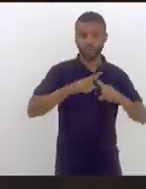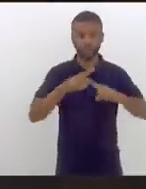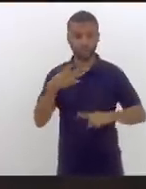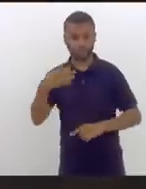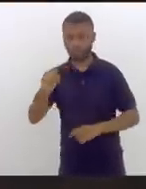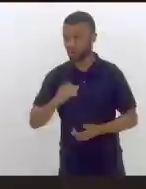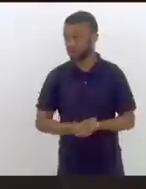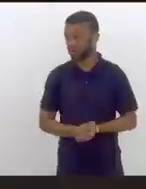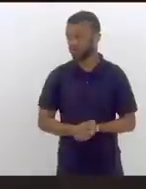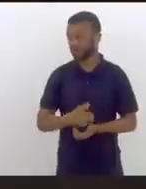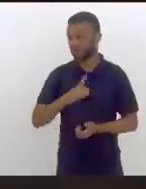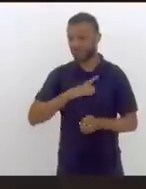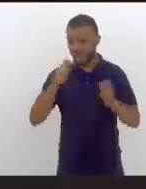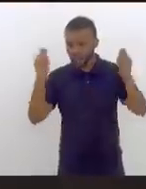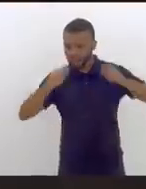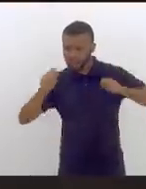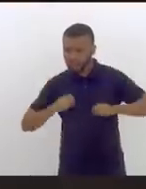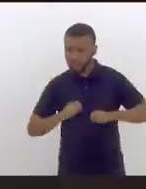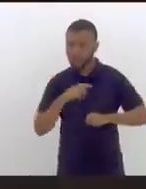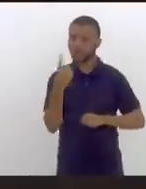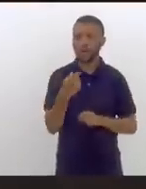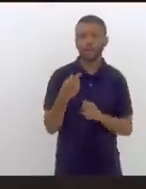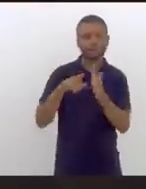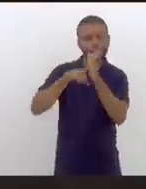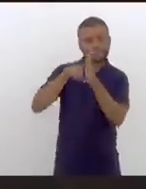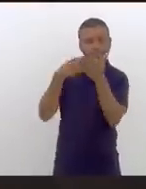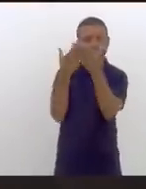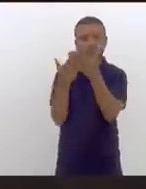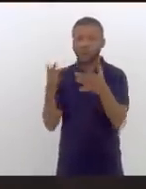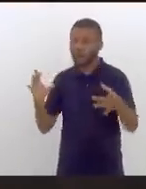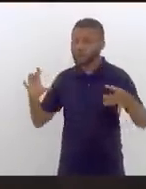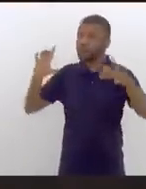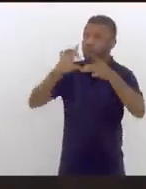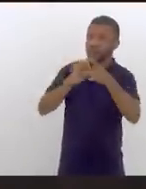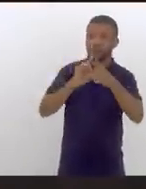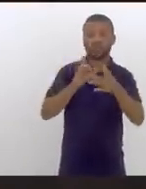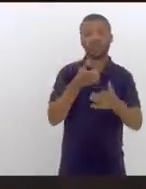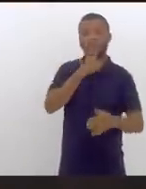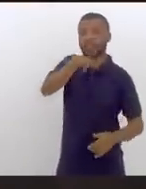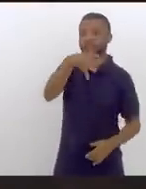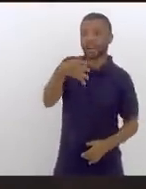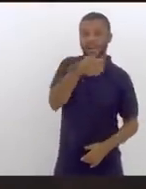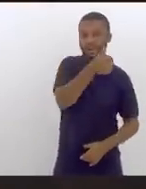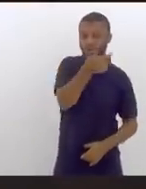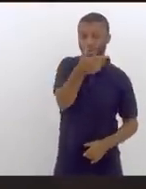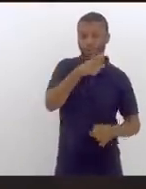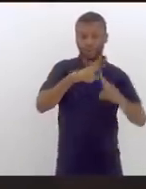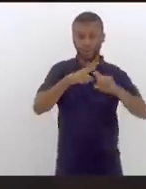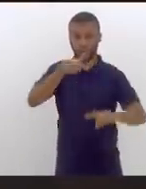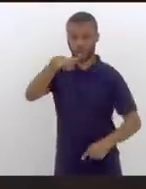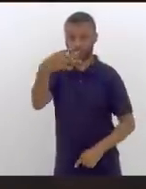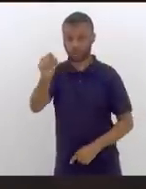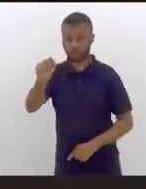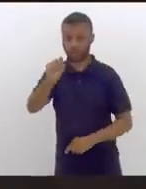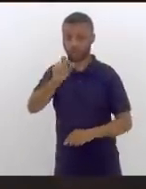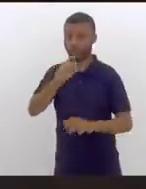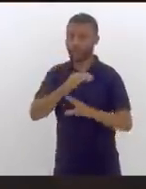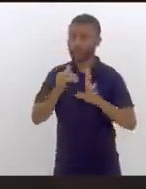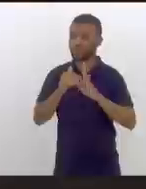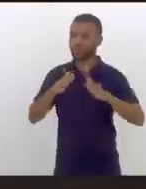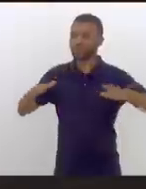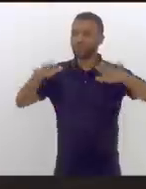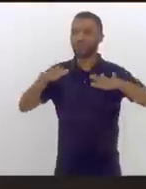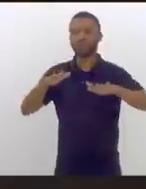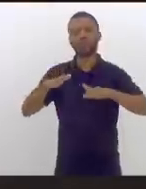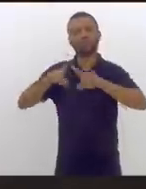tem como a gente colocar você já foi feito algum estudo aplicando a 12 por 48 para todo mundo o deputado Marcelo dia